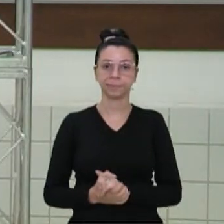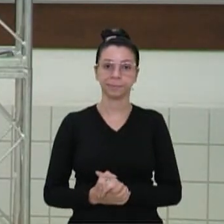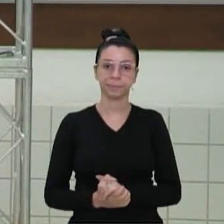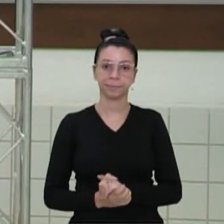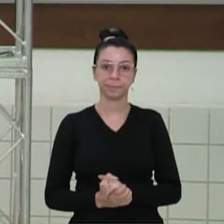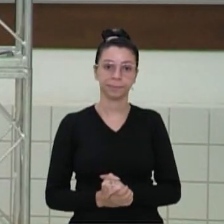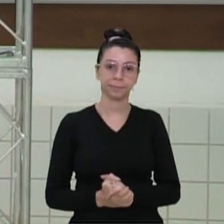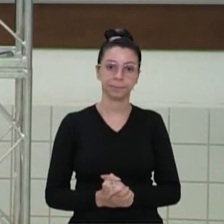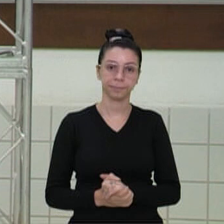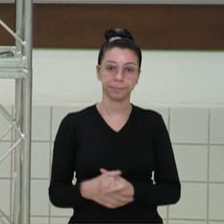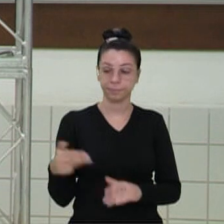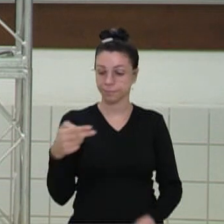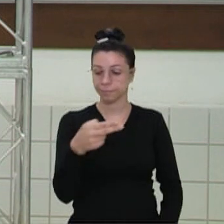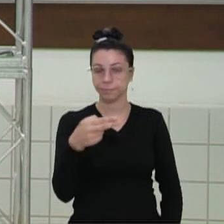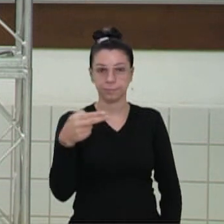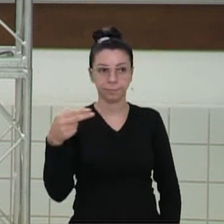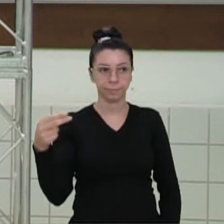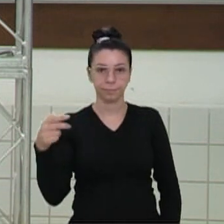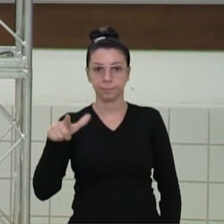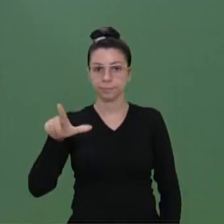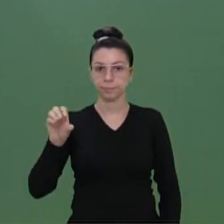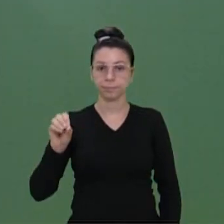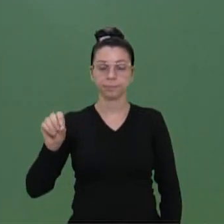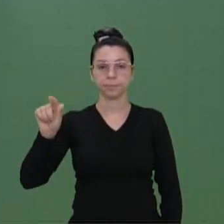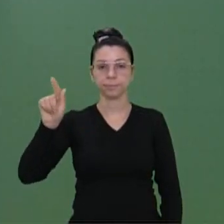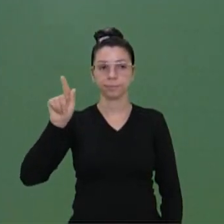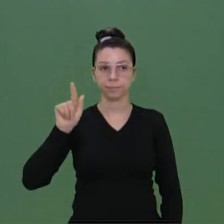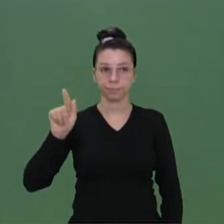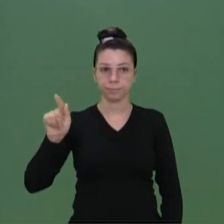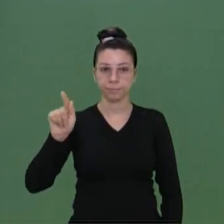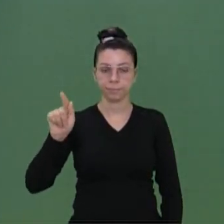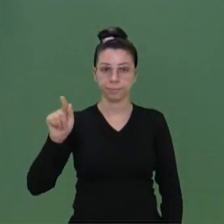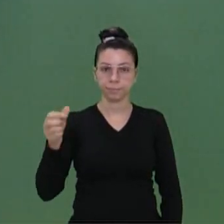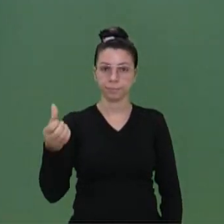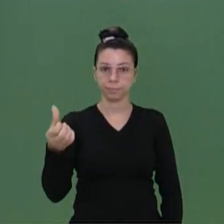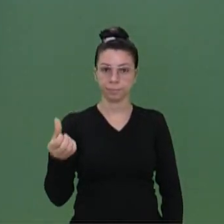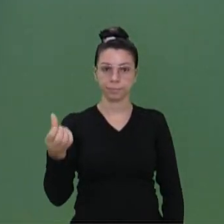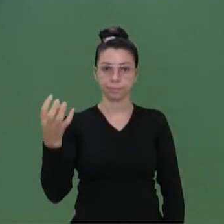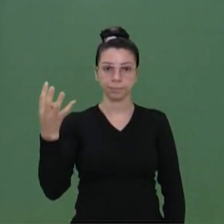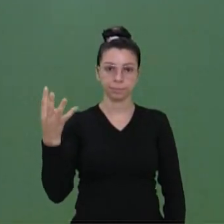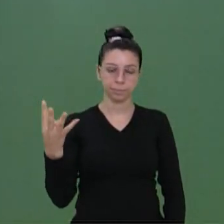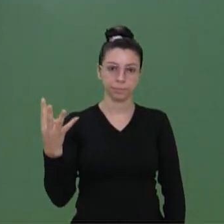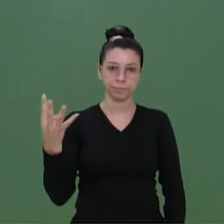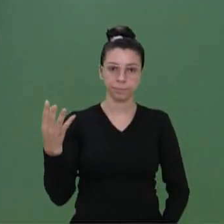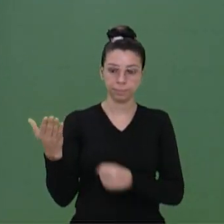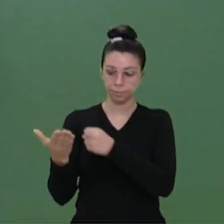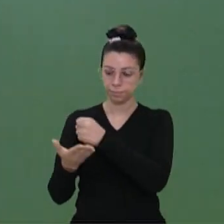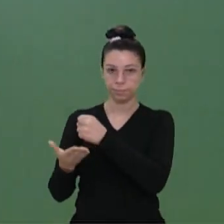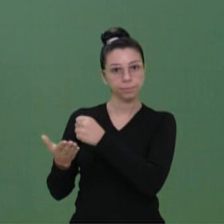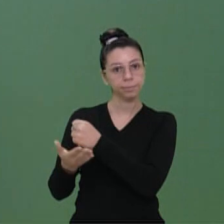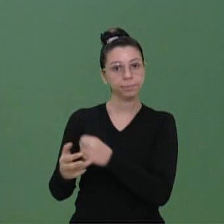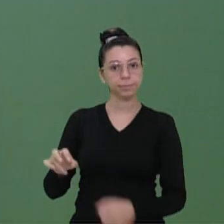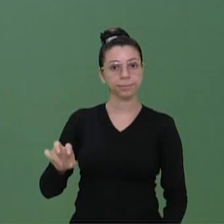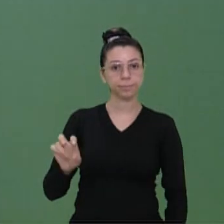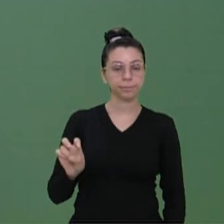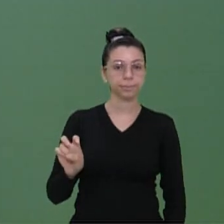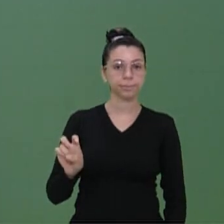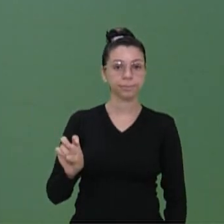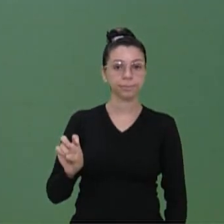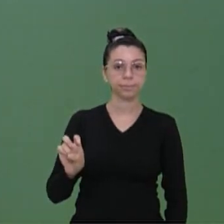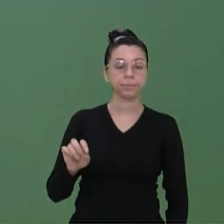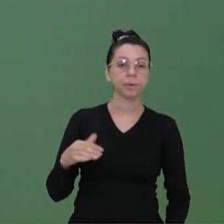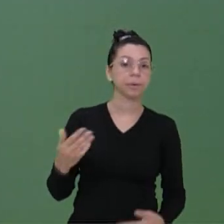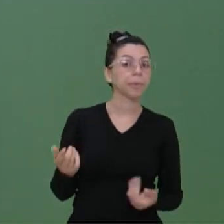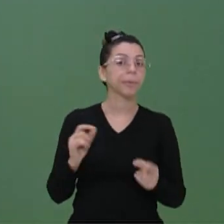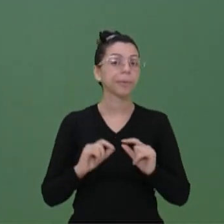5, igual a log 64 na base 5. Então,